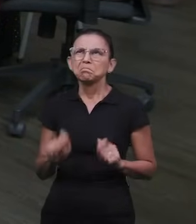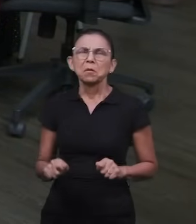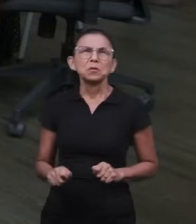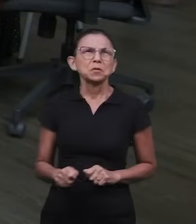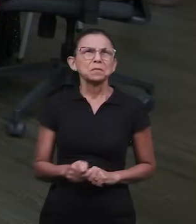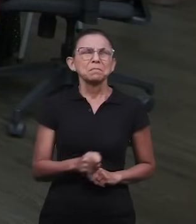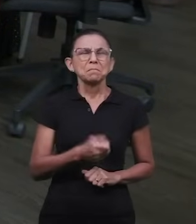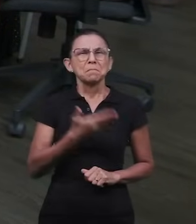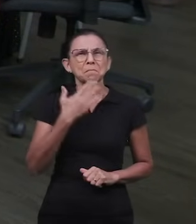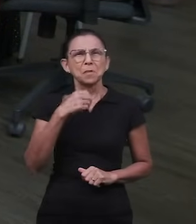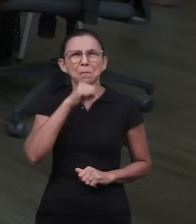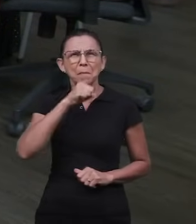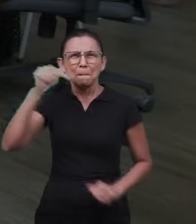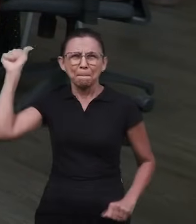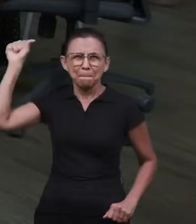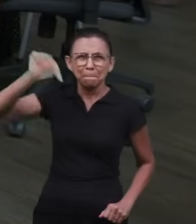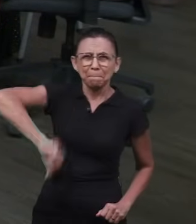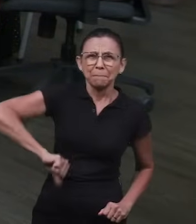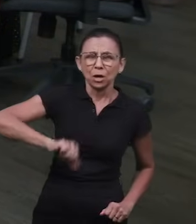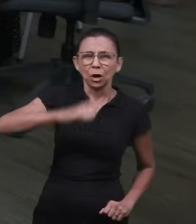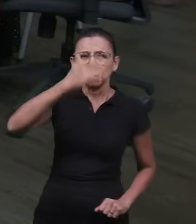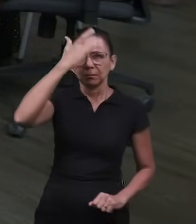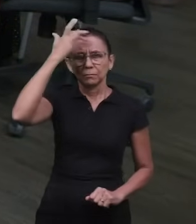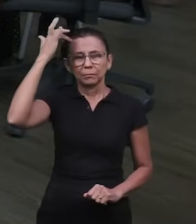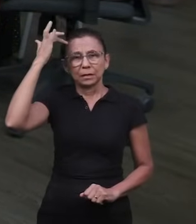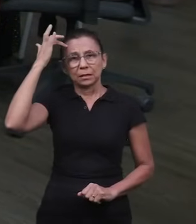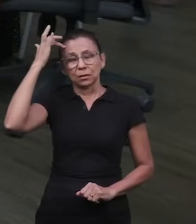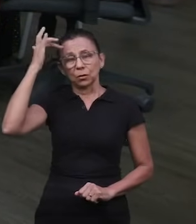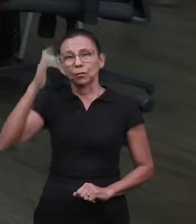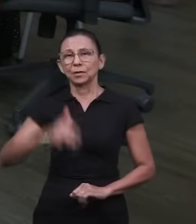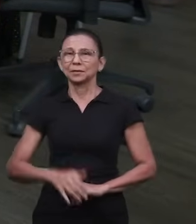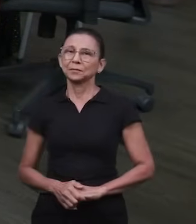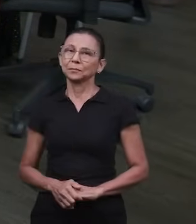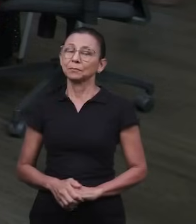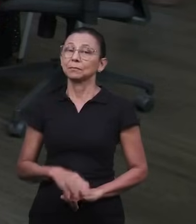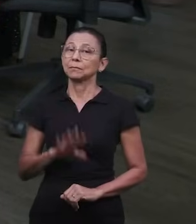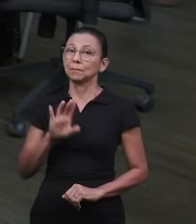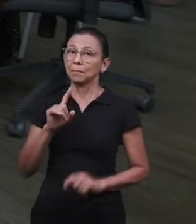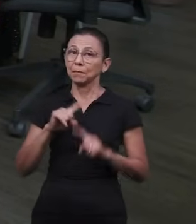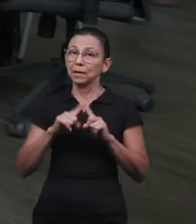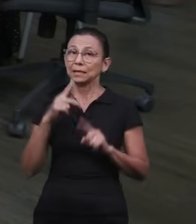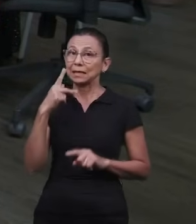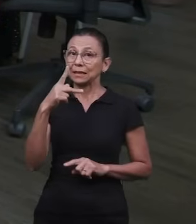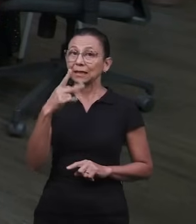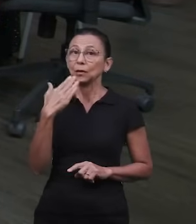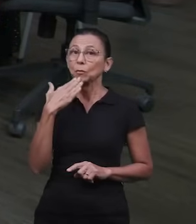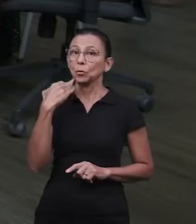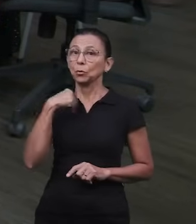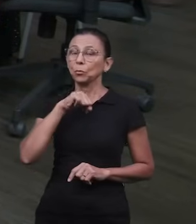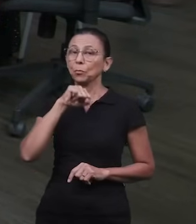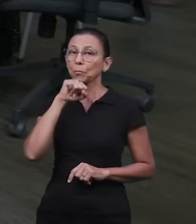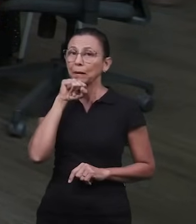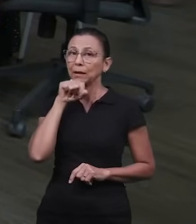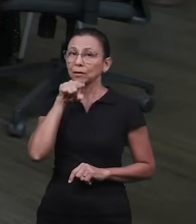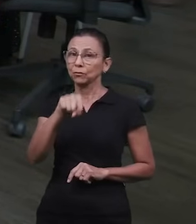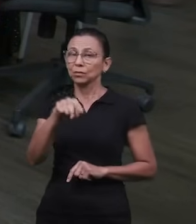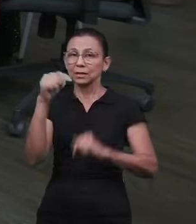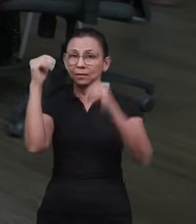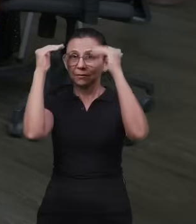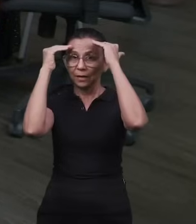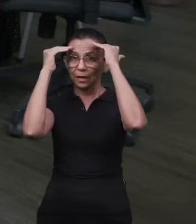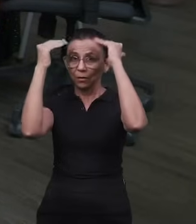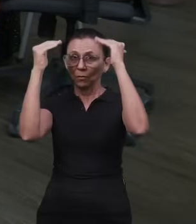pessoa do planeta Terra. Você é a pior pessoa, mas para você ele é seu pai, você vai honrá-lo, vai defendê-lo e vai falar